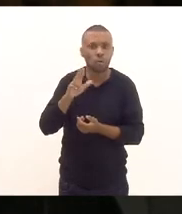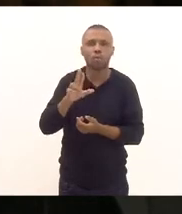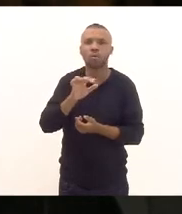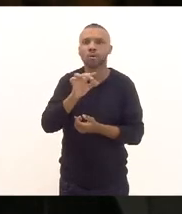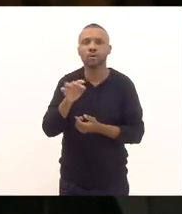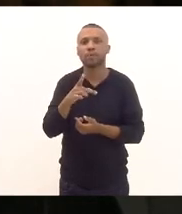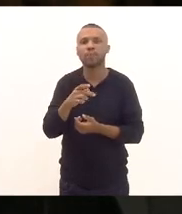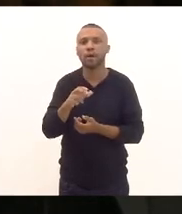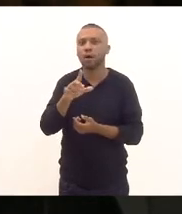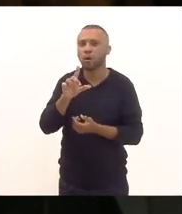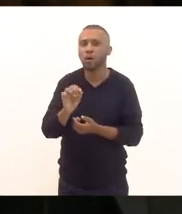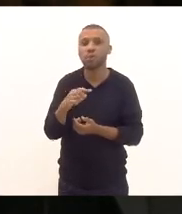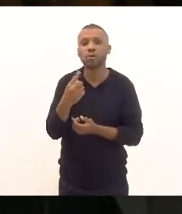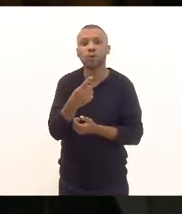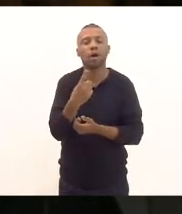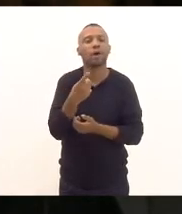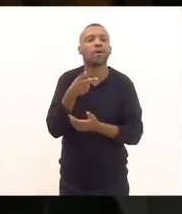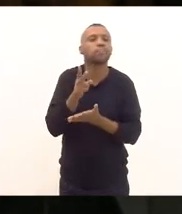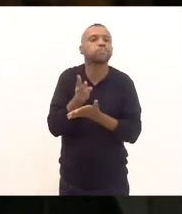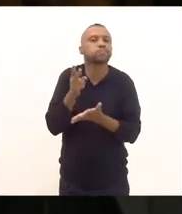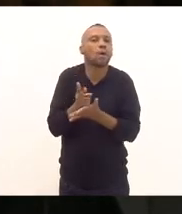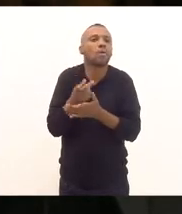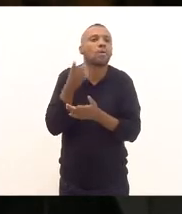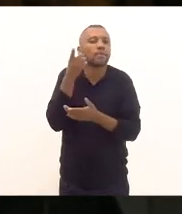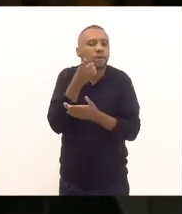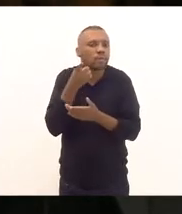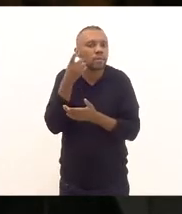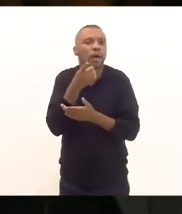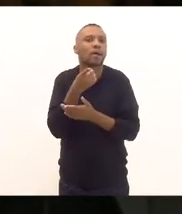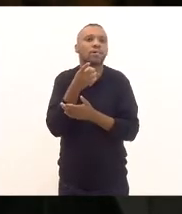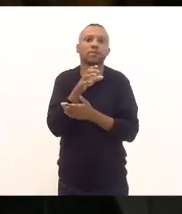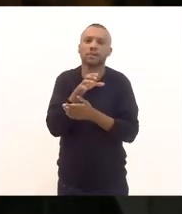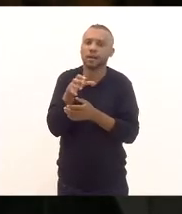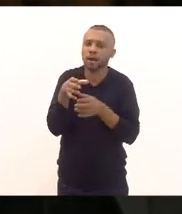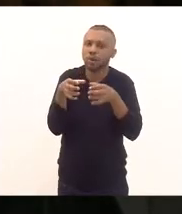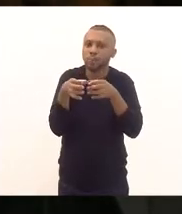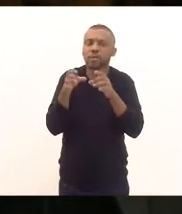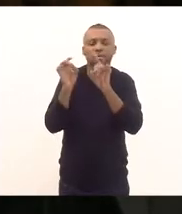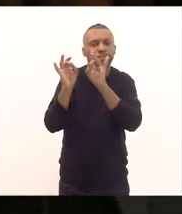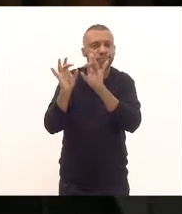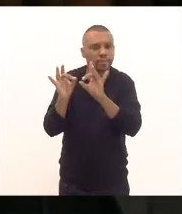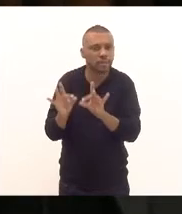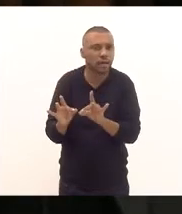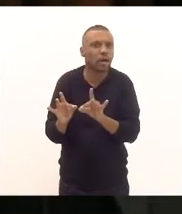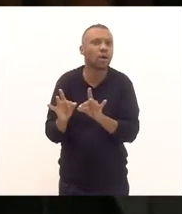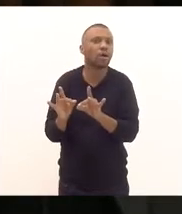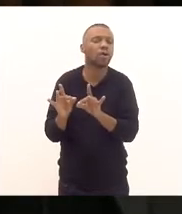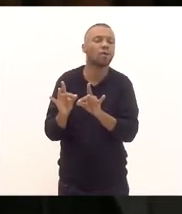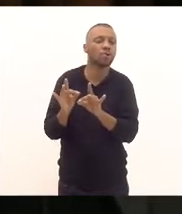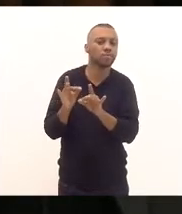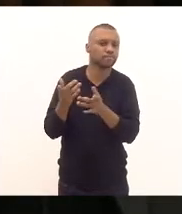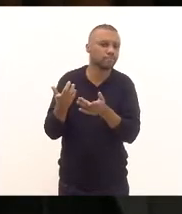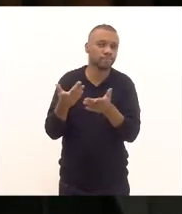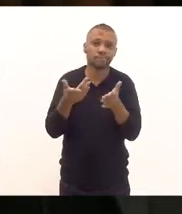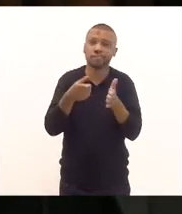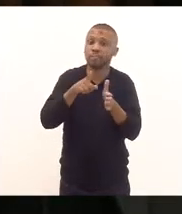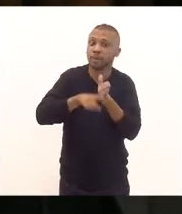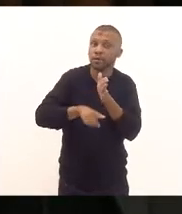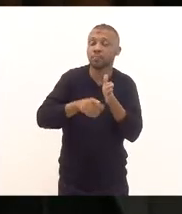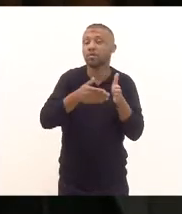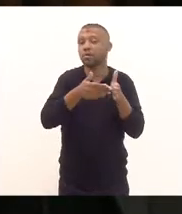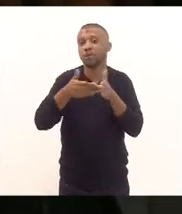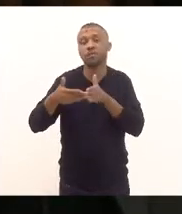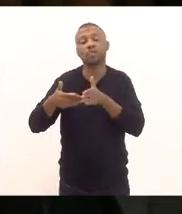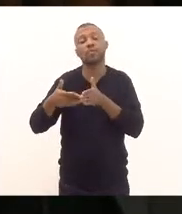nós os mesmos deputados daquela comissão especial na concessão do deputado conte que não tá aqui